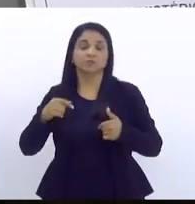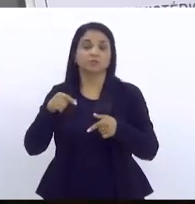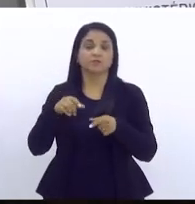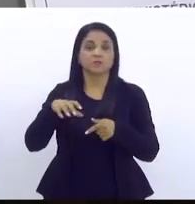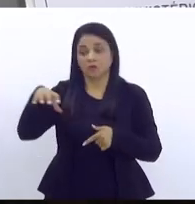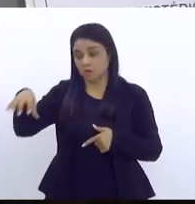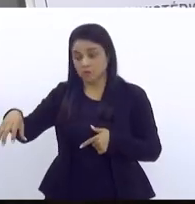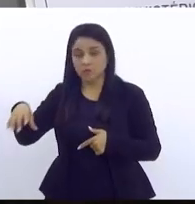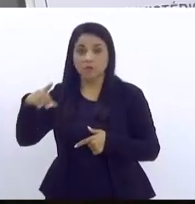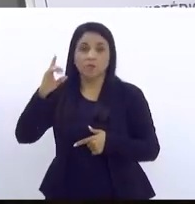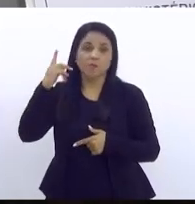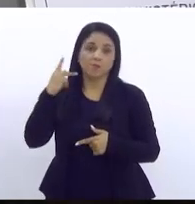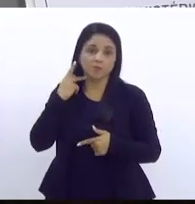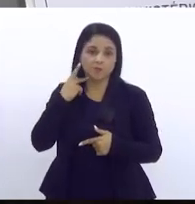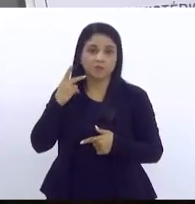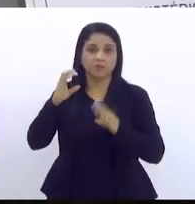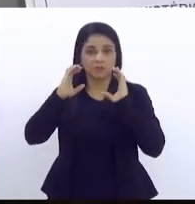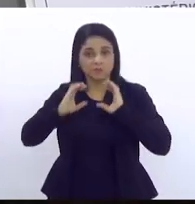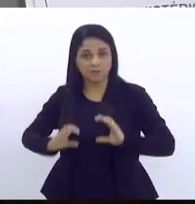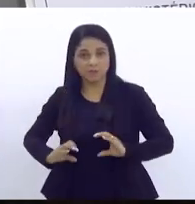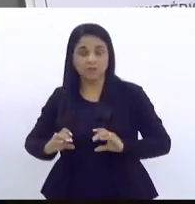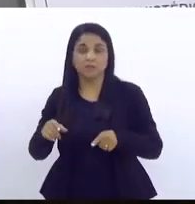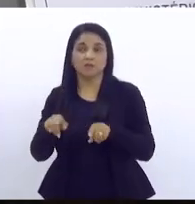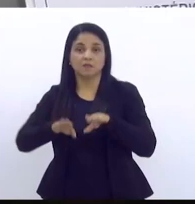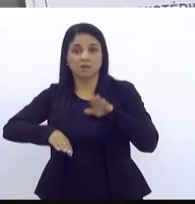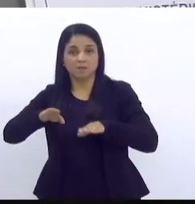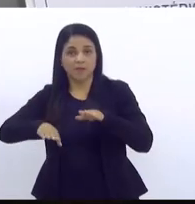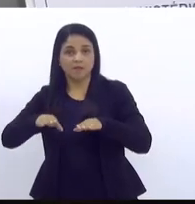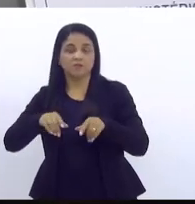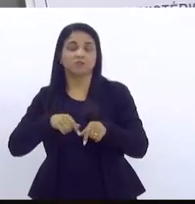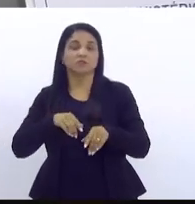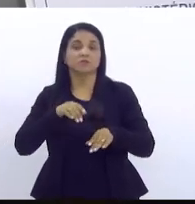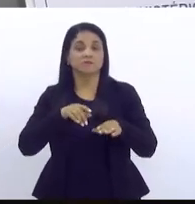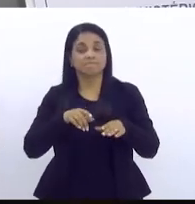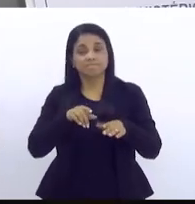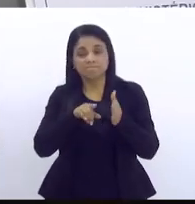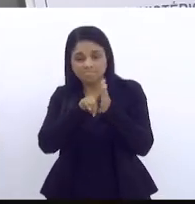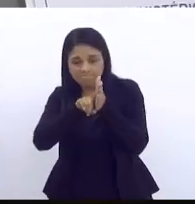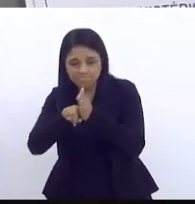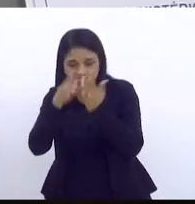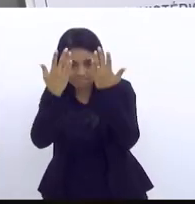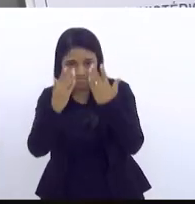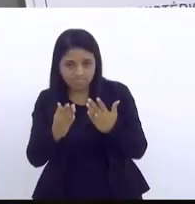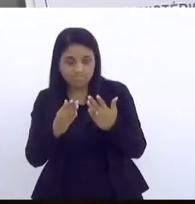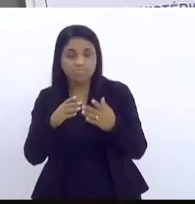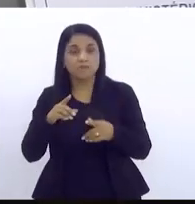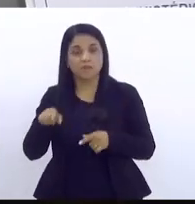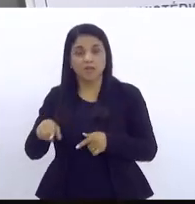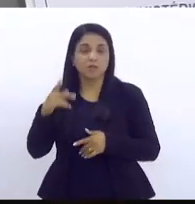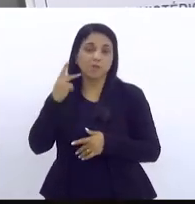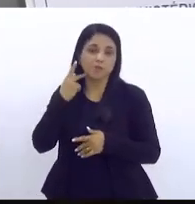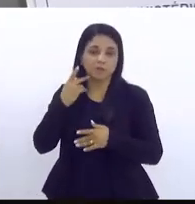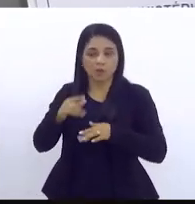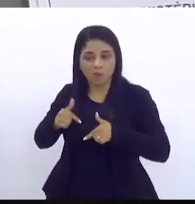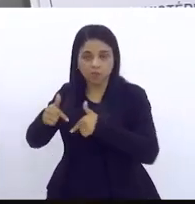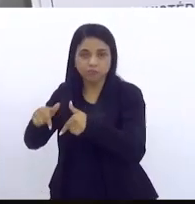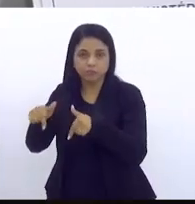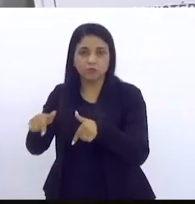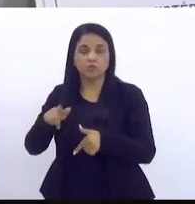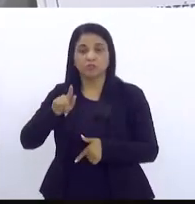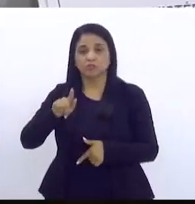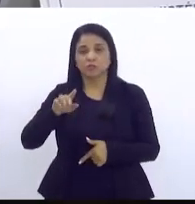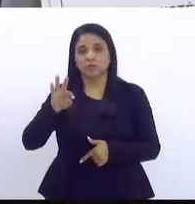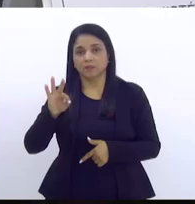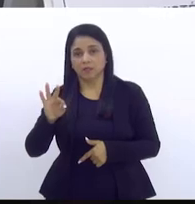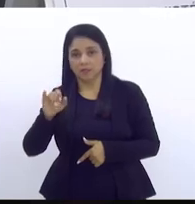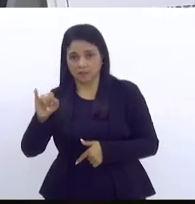promotoria da Cidadania dependendo do viés que tá sendo analisada a situação cada uma dessas promotorias vai l e o GTT de segurança hídrica ele